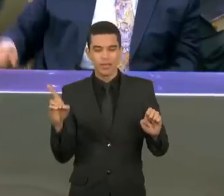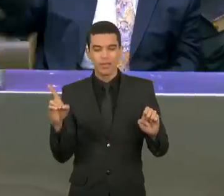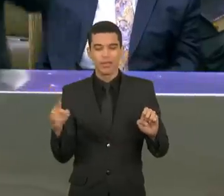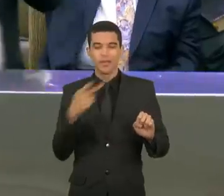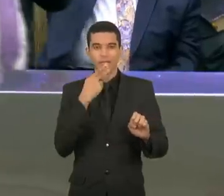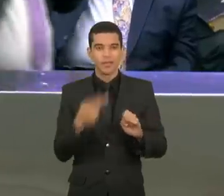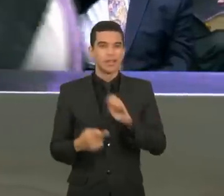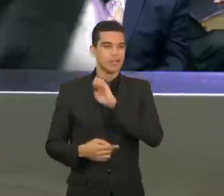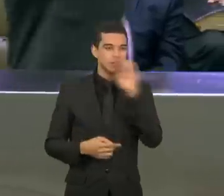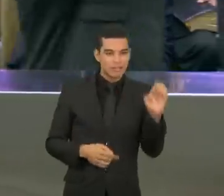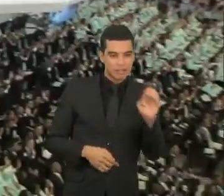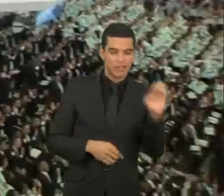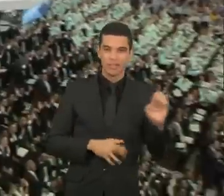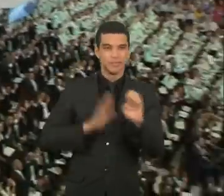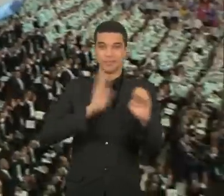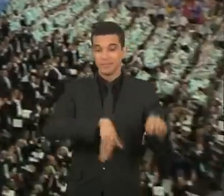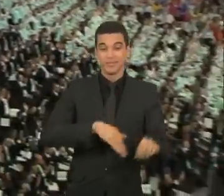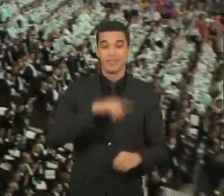o de Jeová.